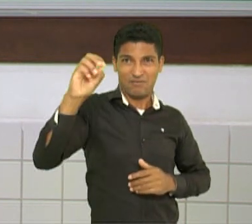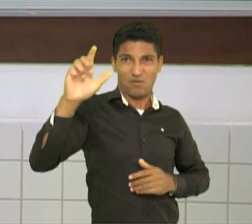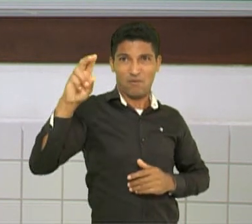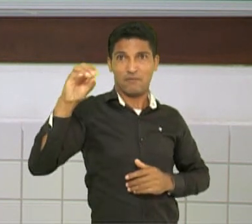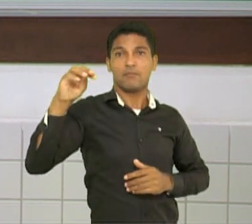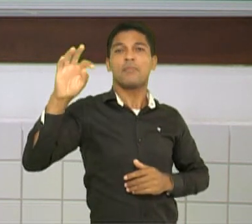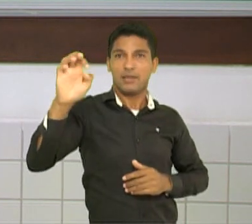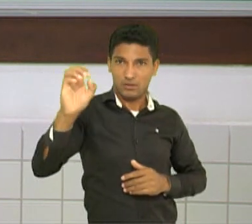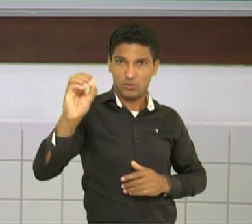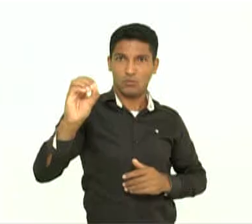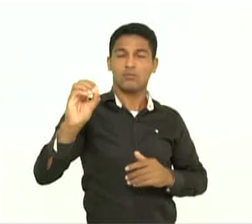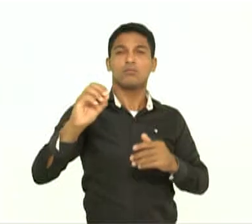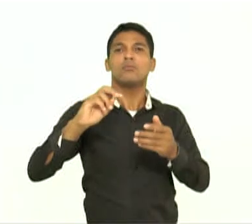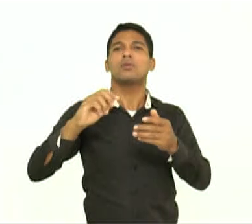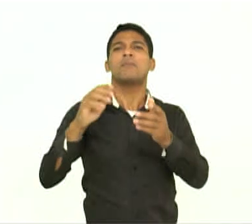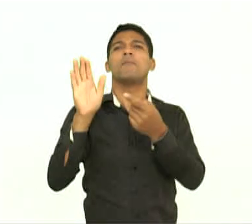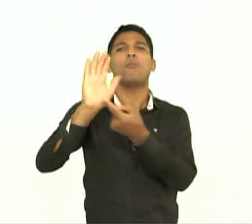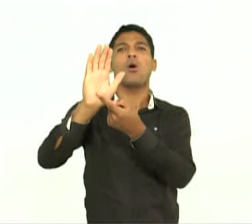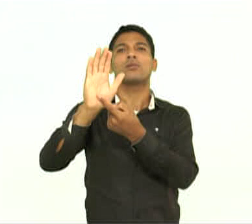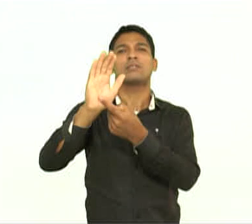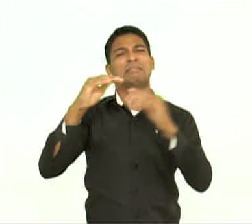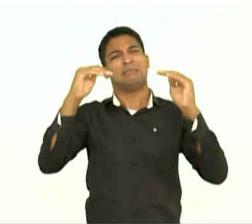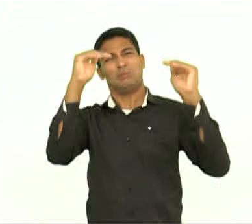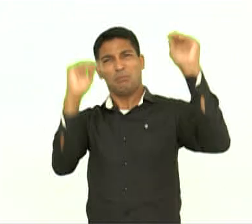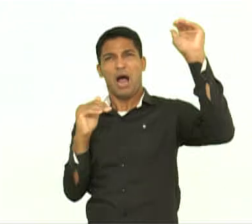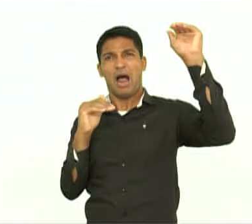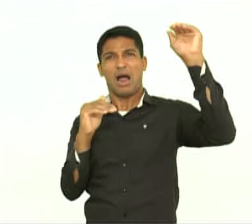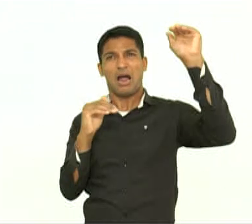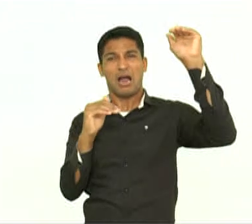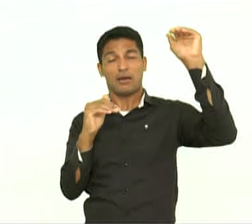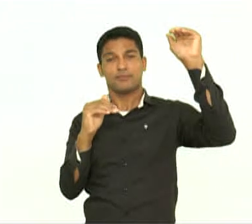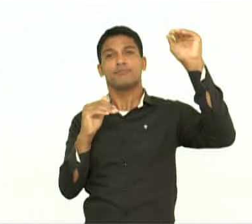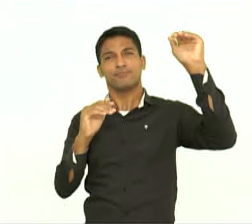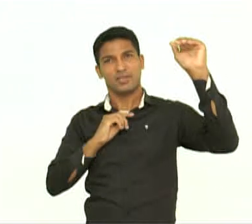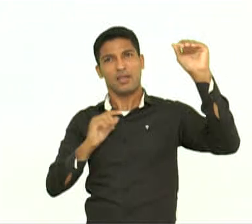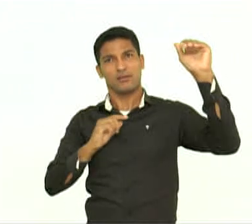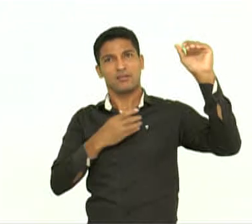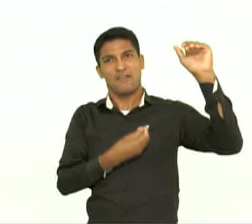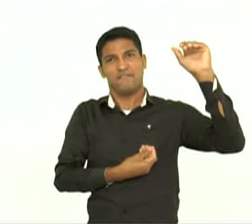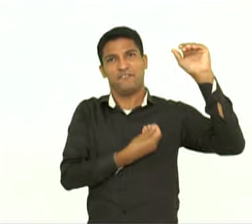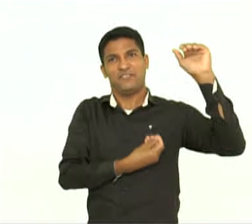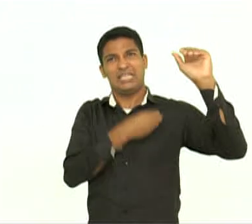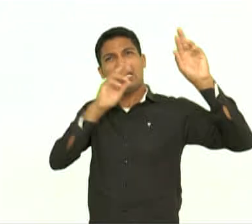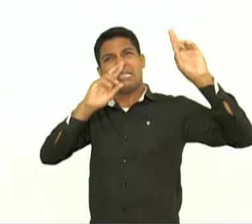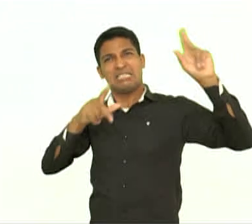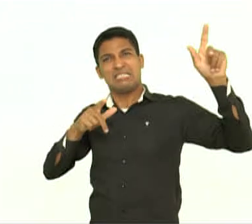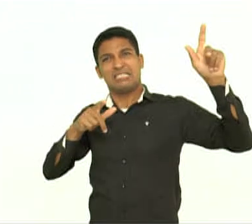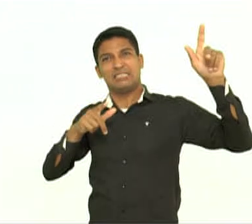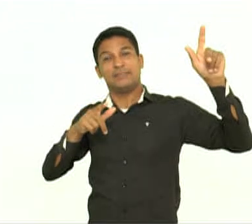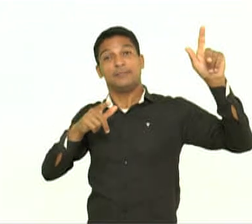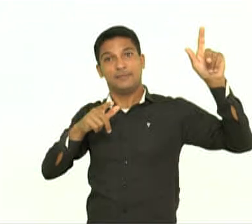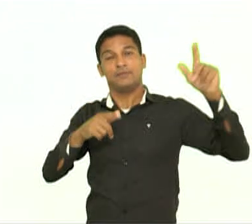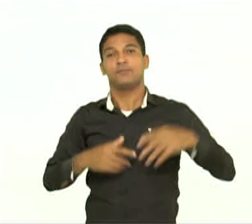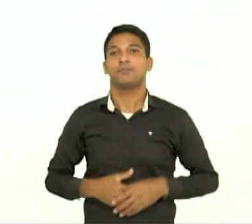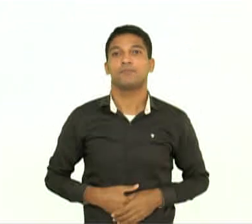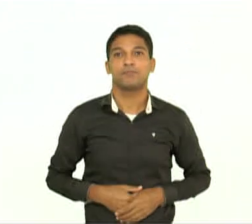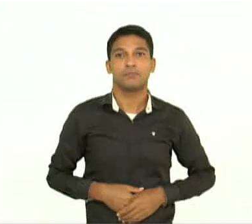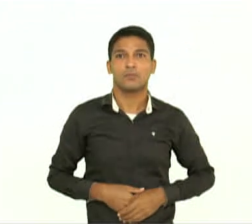social muito grande. Ainda, existem hoje no Brasil projeções que mostram